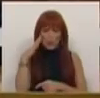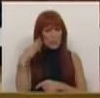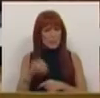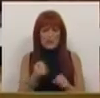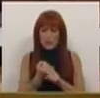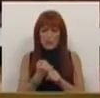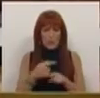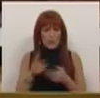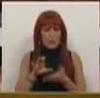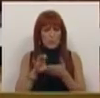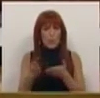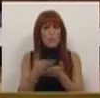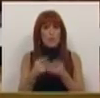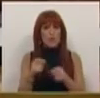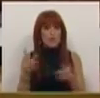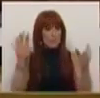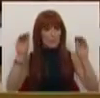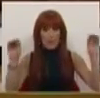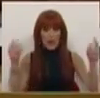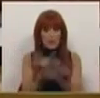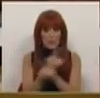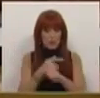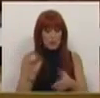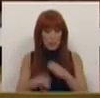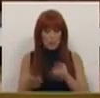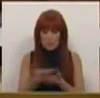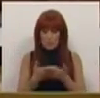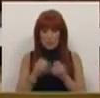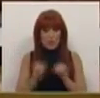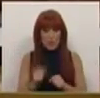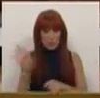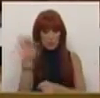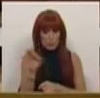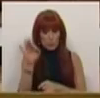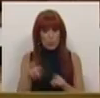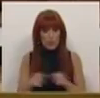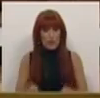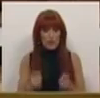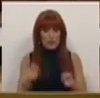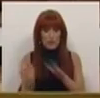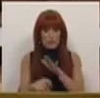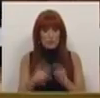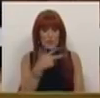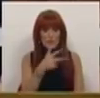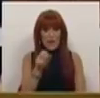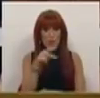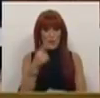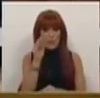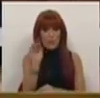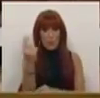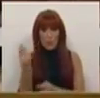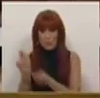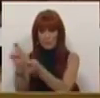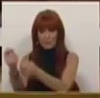simples de uma operação de financiamento no mercado interbancário. Um fundo de mercado monetário entrega um depósito de 100 euros a um